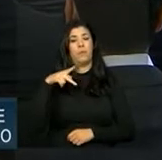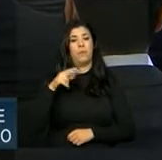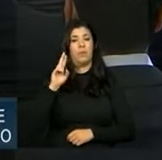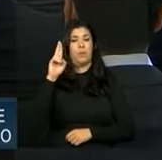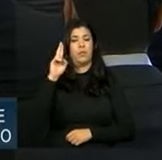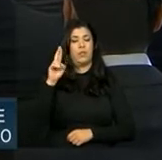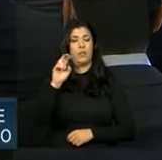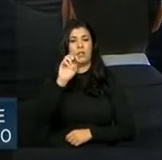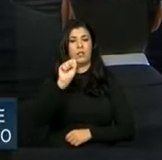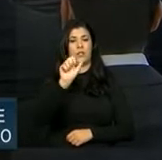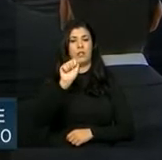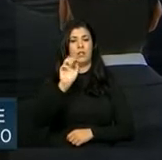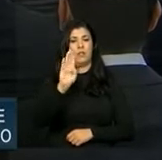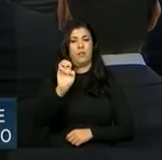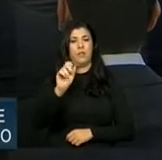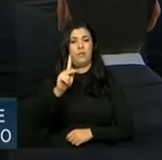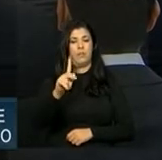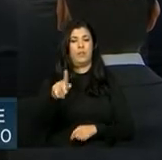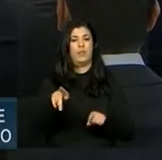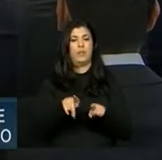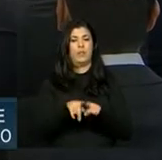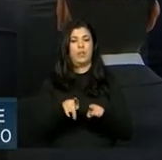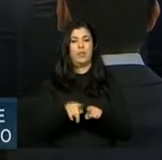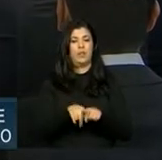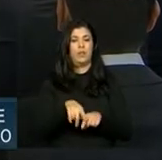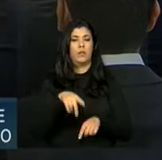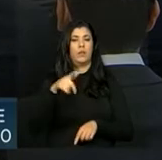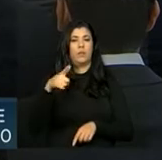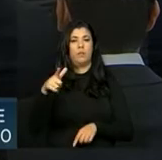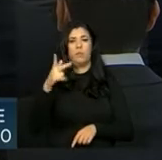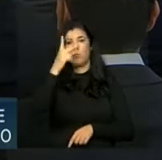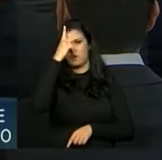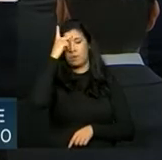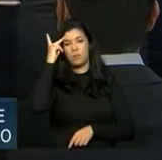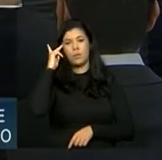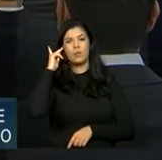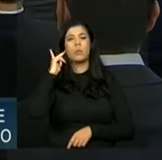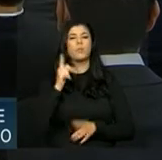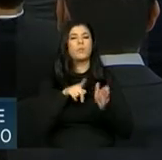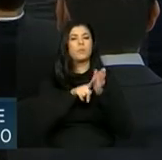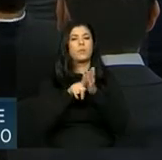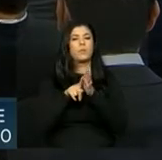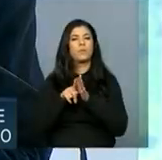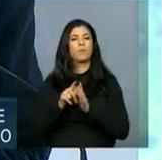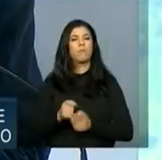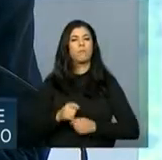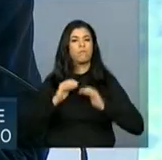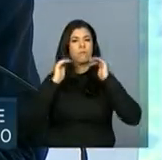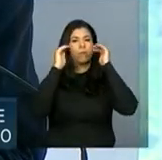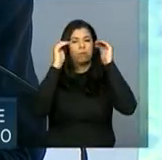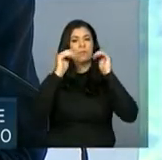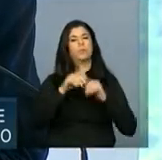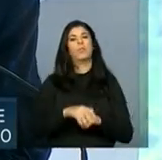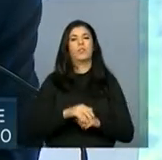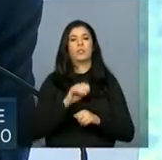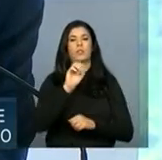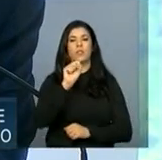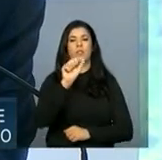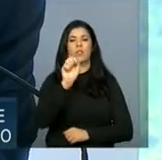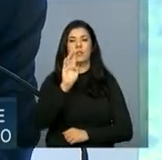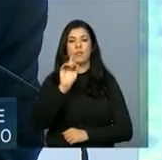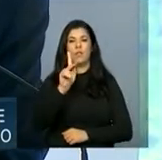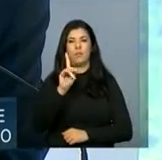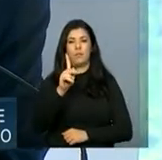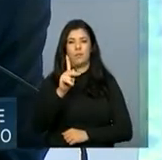da CPTM Mário Bandeira Silvio Leifert superintendente de gestão de empreendimentos a Sabesp